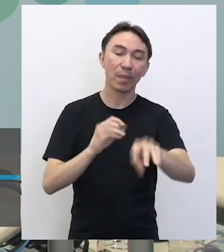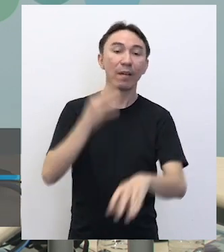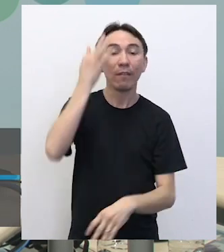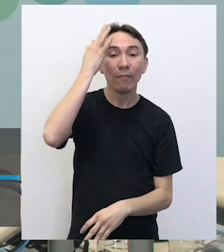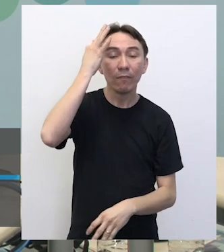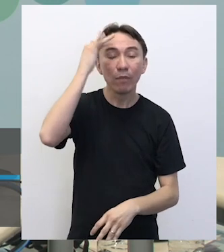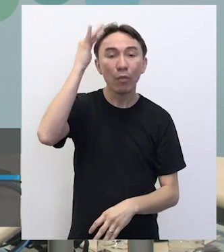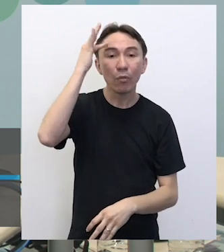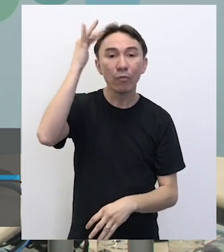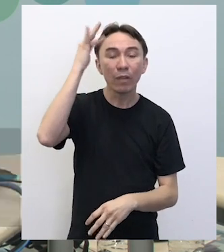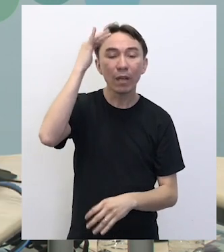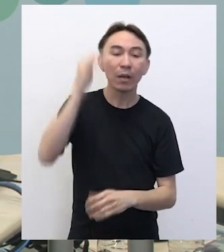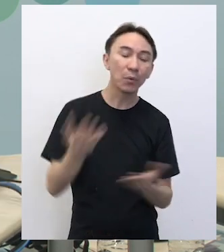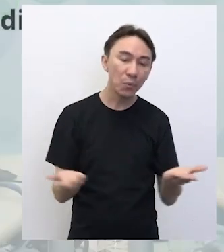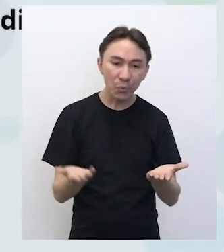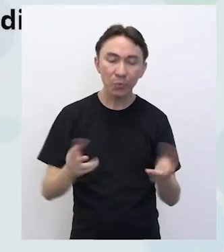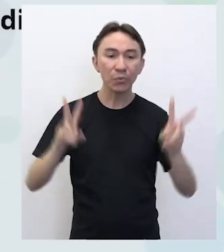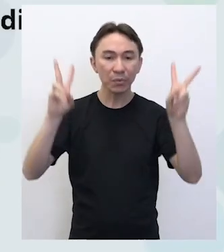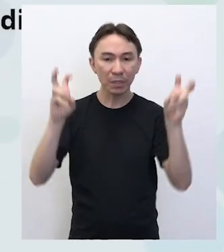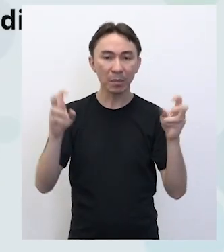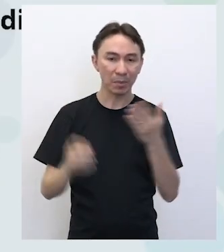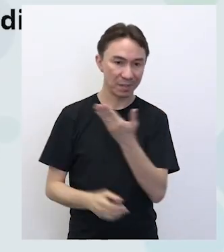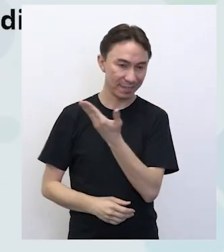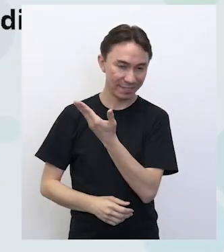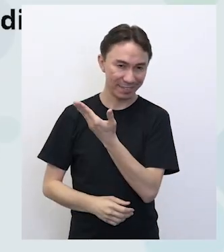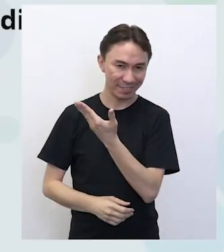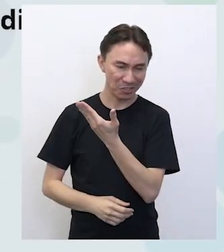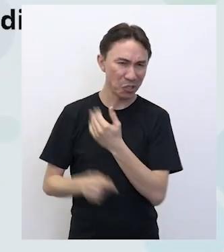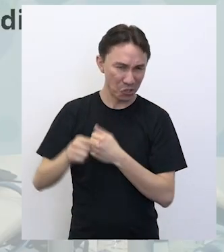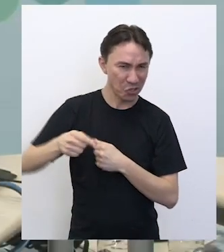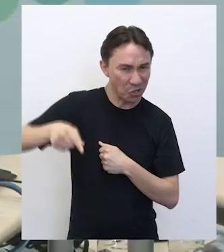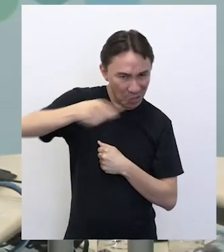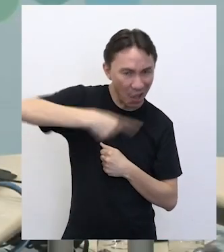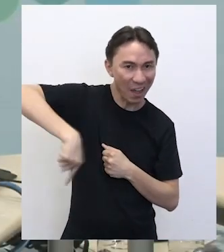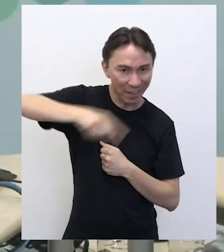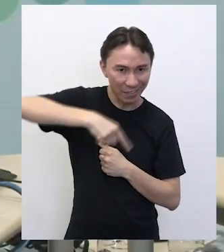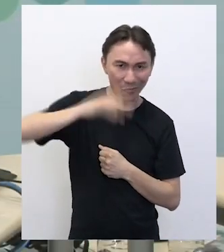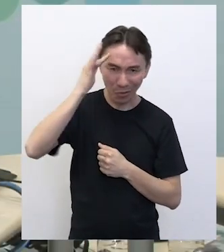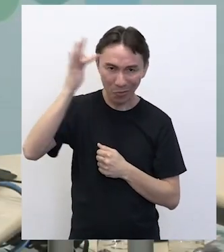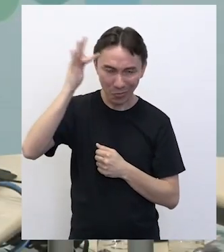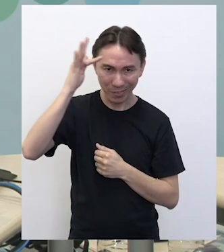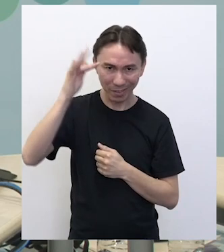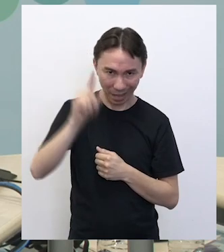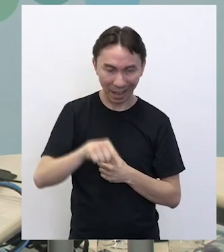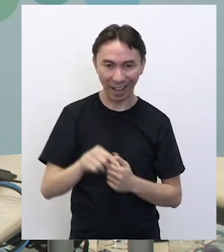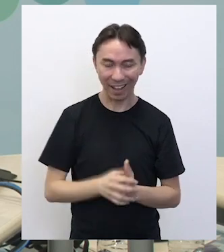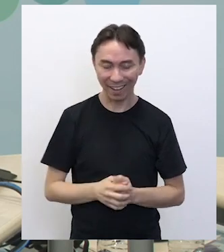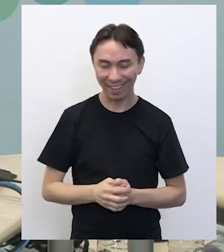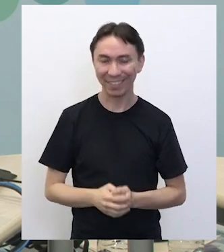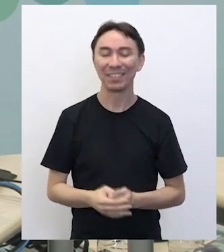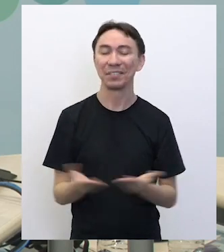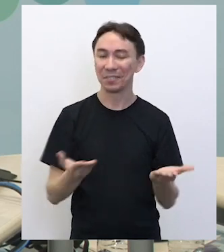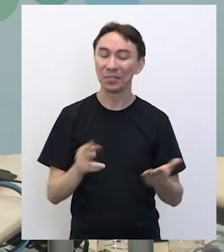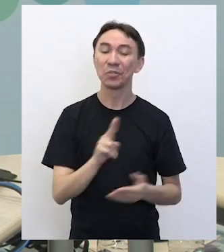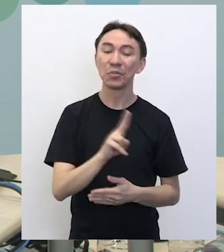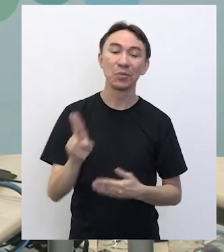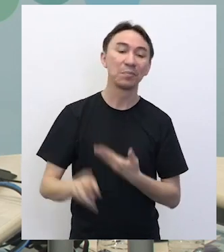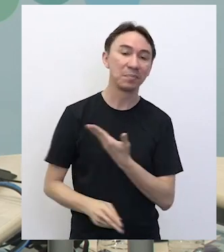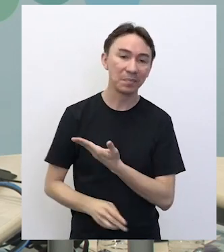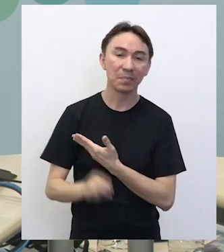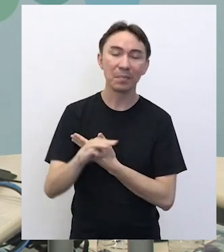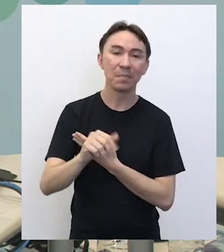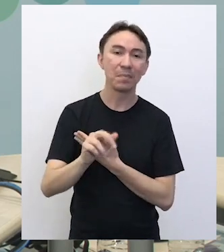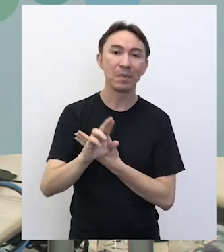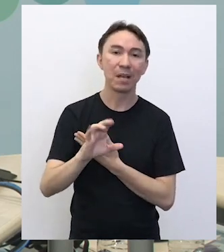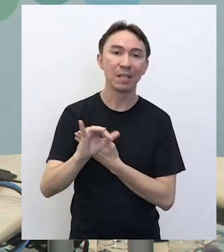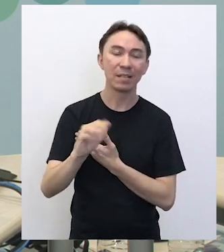de nossa aula de hoje é Somos todos filósofos? Eu sou a professora Márcia, estarei fazendo a moderação com vocês através do chat